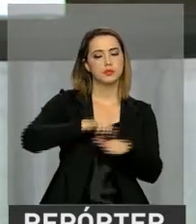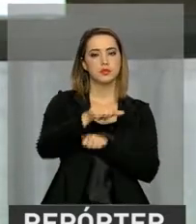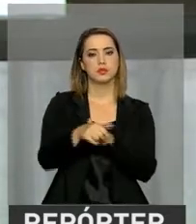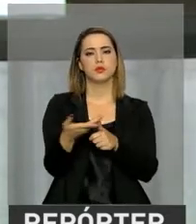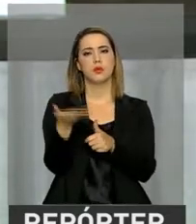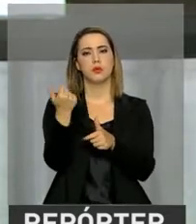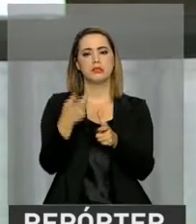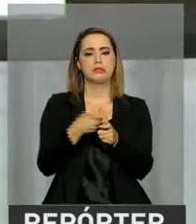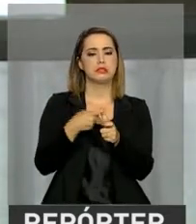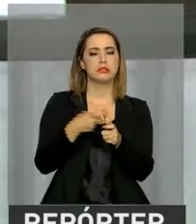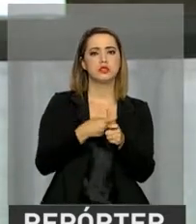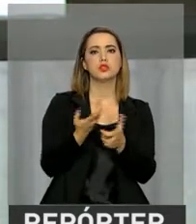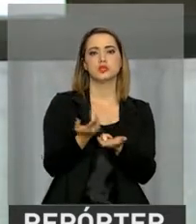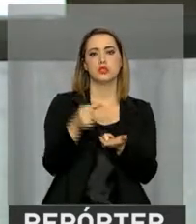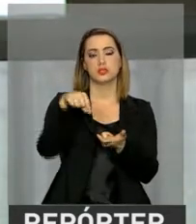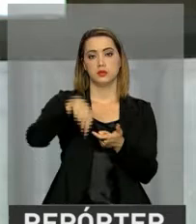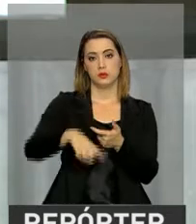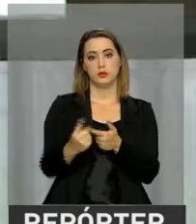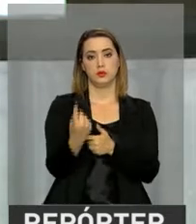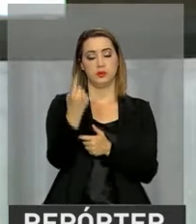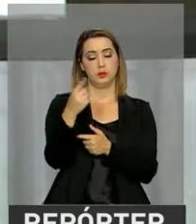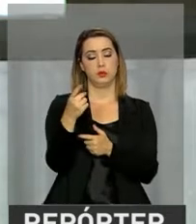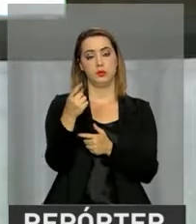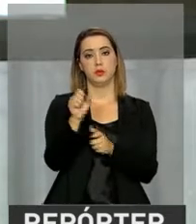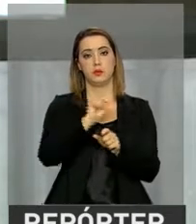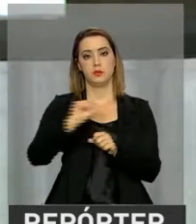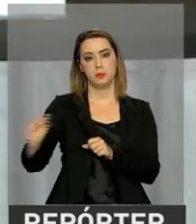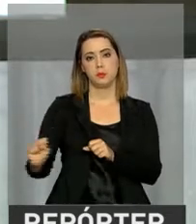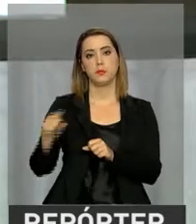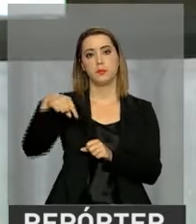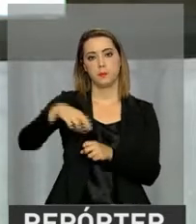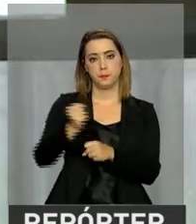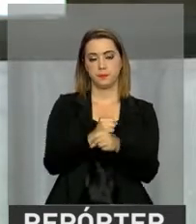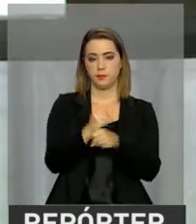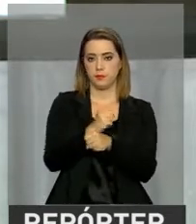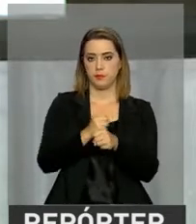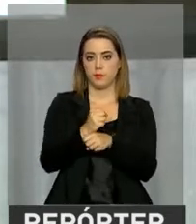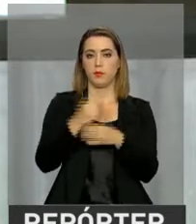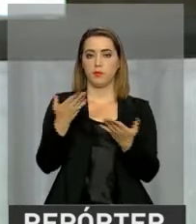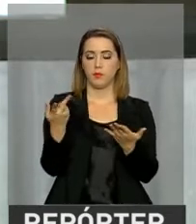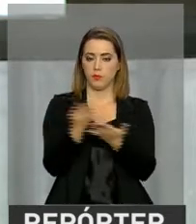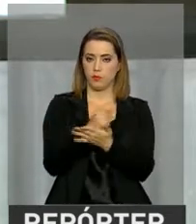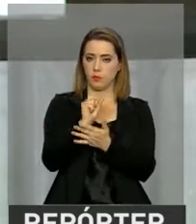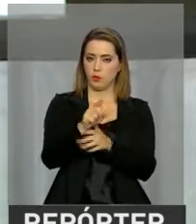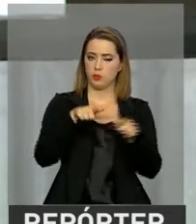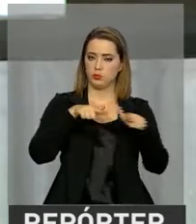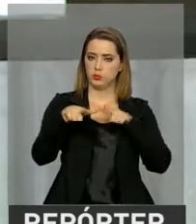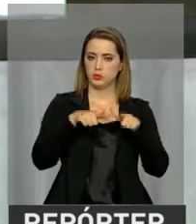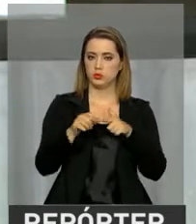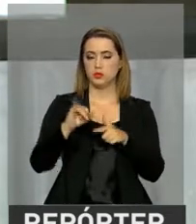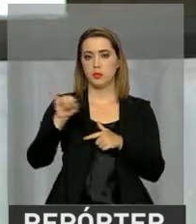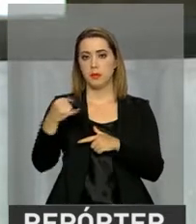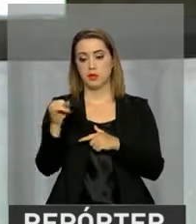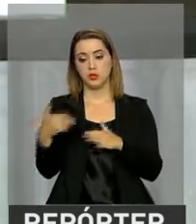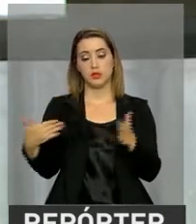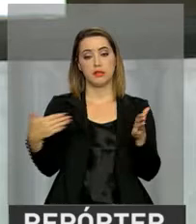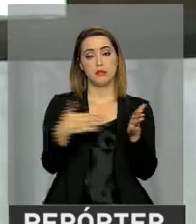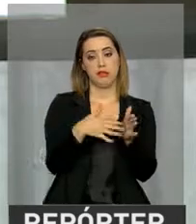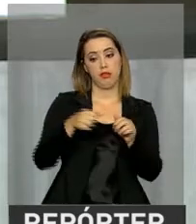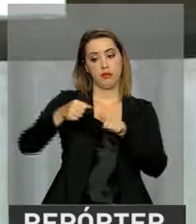no primeiro semestre de 2016 com isso as operações do bnds entre janeiro e setembro